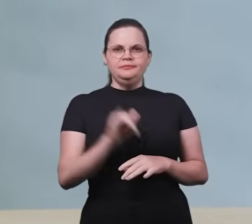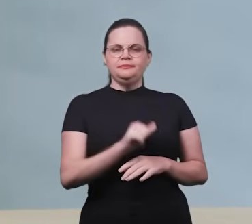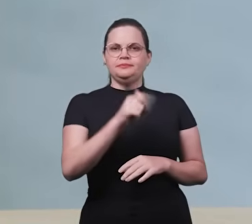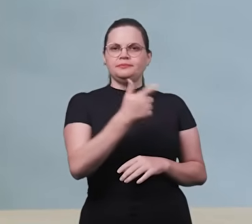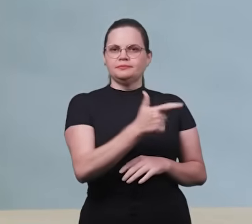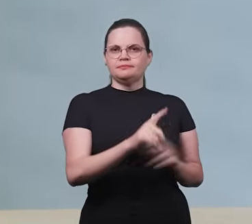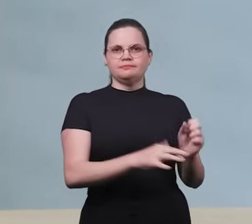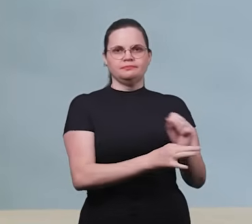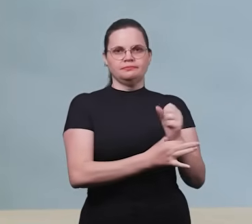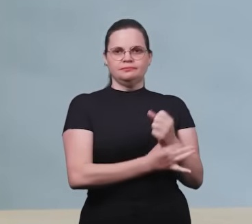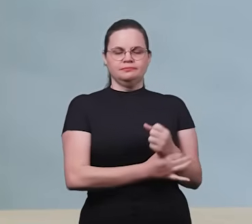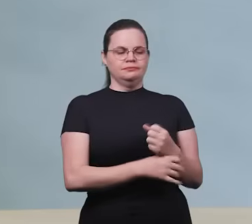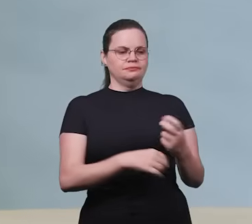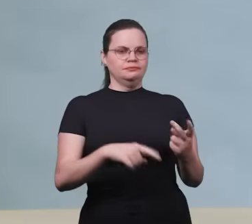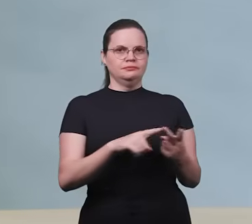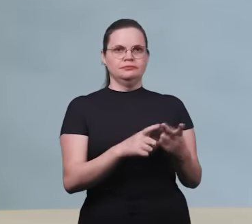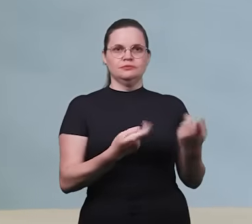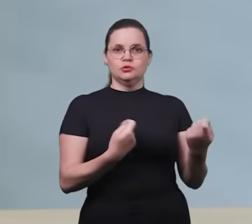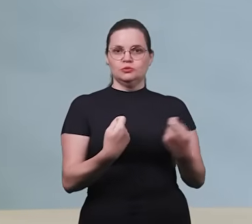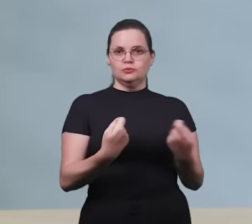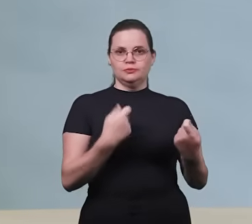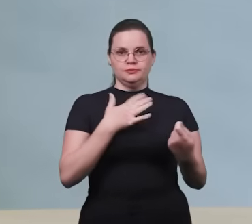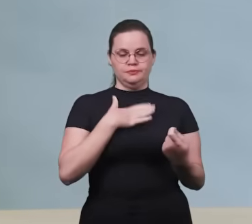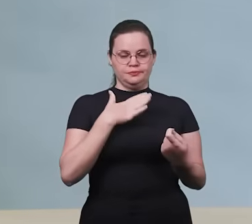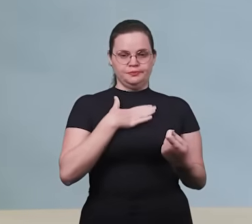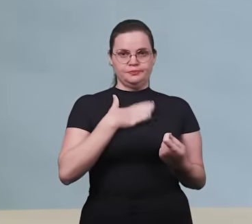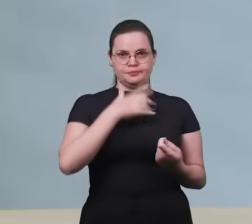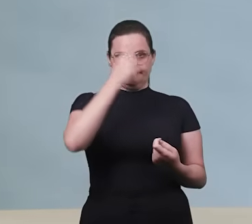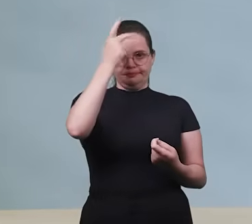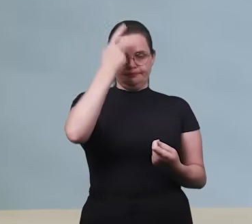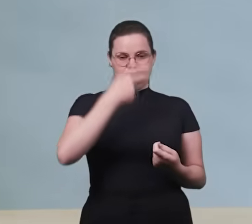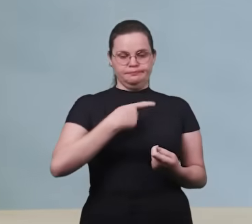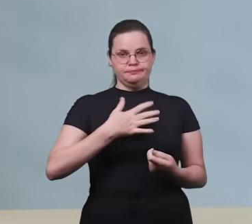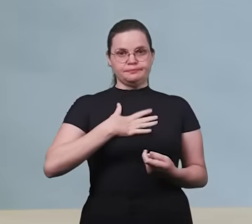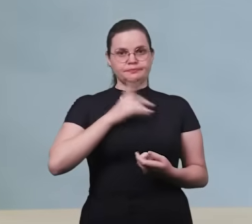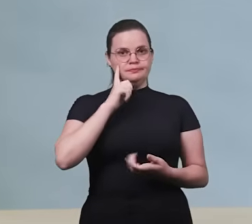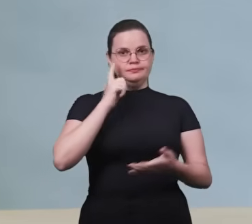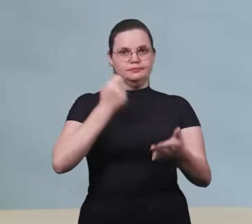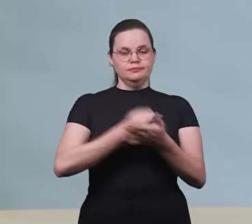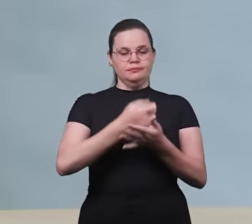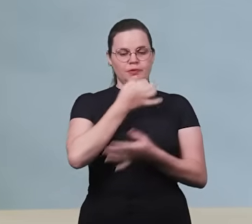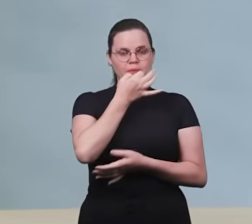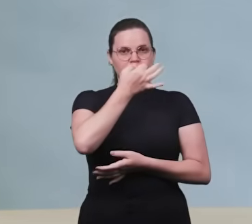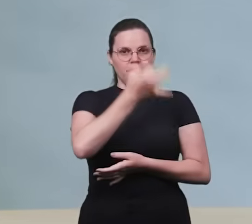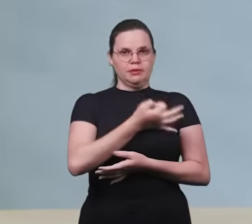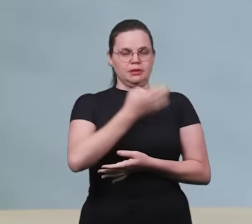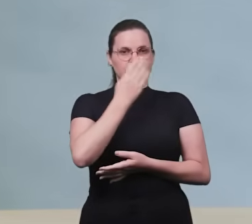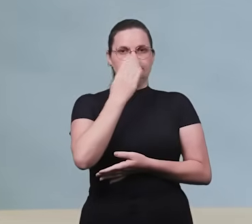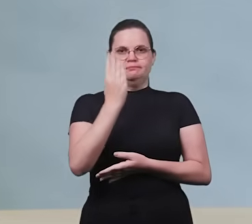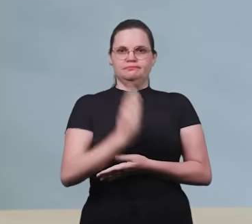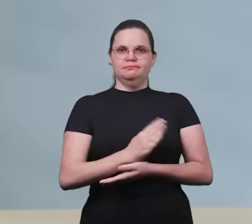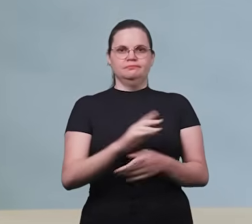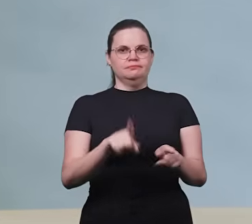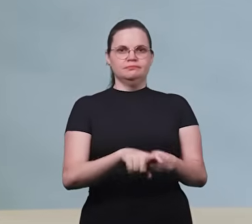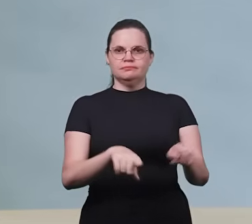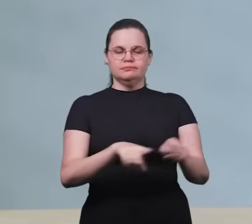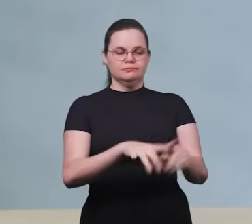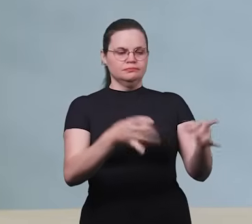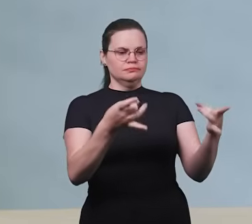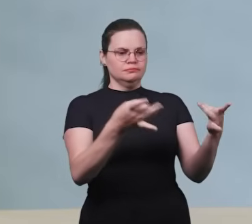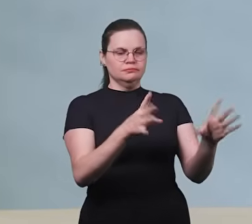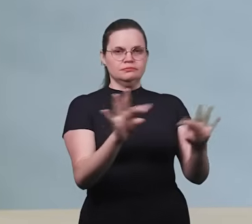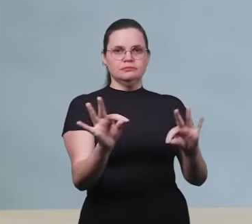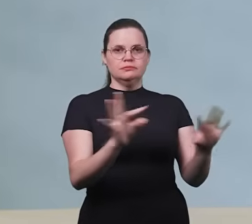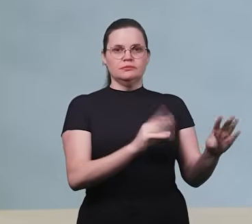de previsibilidade. Ele largou o controle humano que ele tinha sobre a sua própria vida, ou seja, a gestão que ele tinha sobre a sua própria vida,